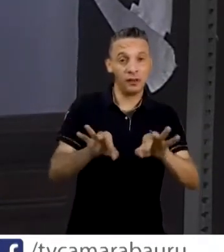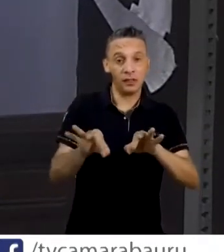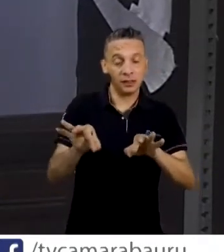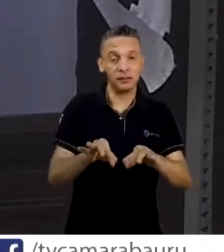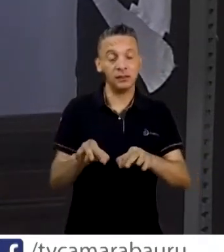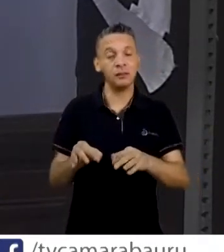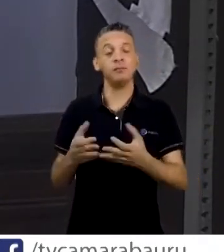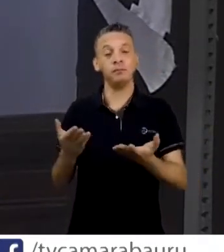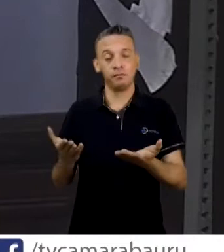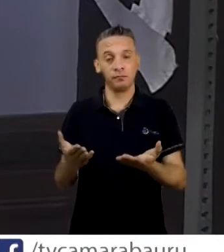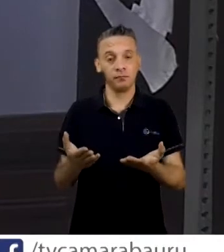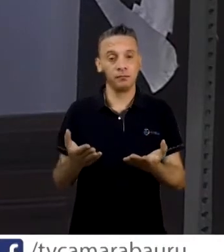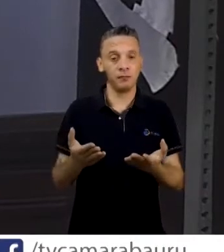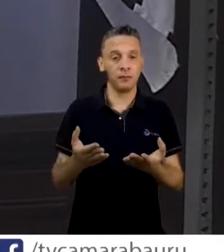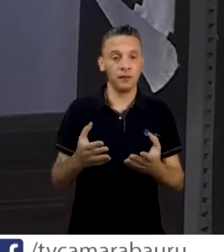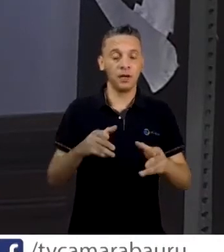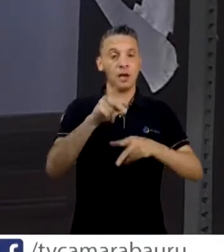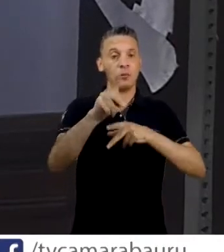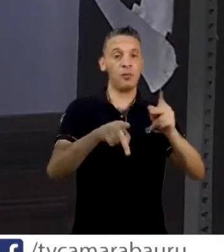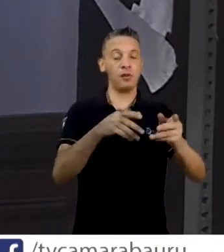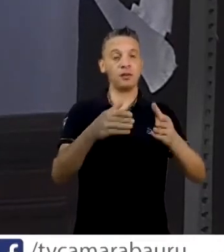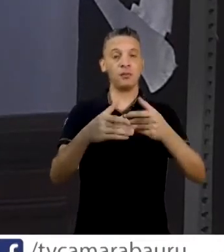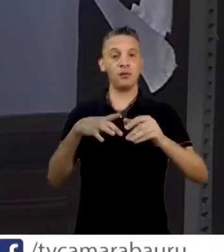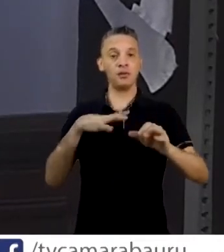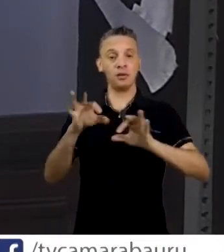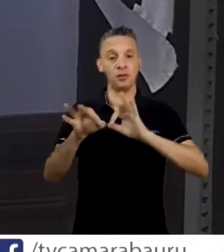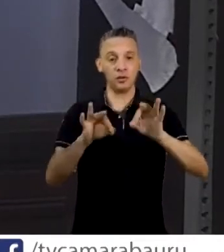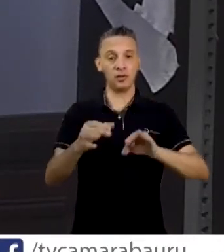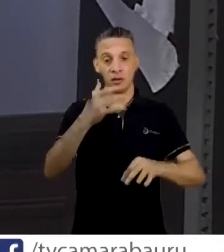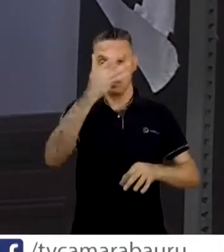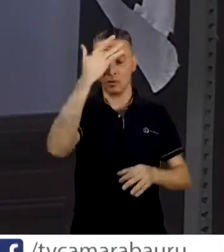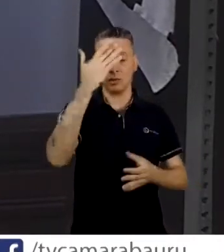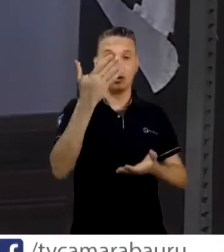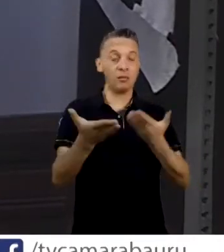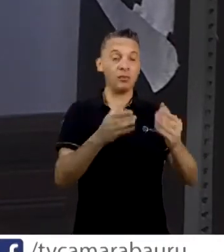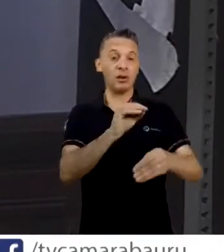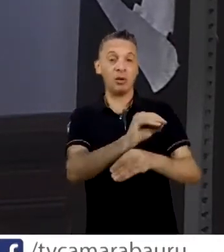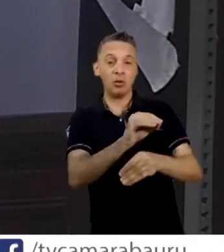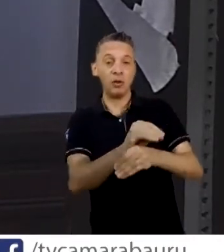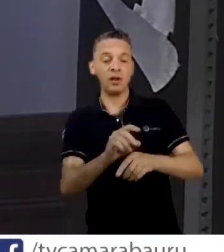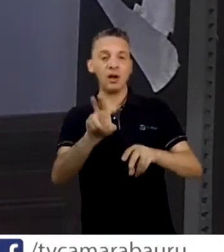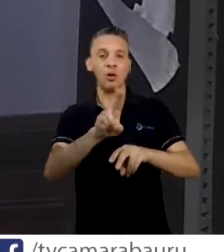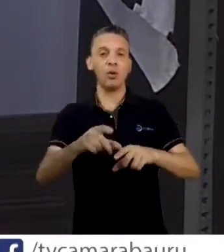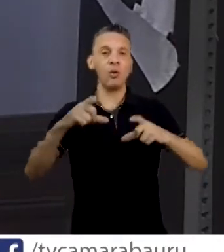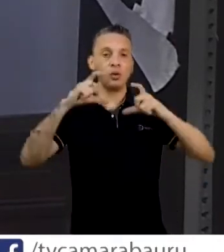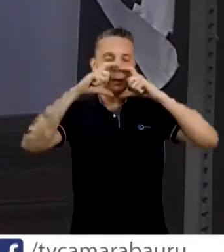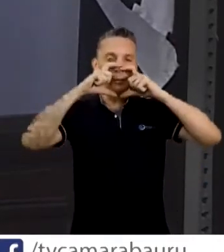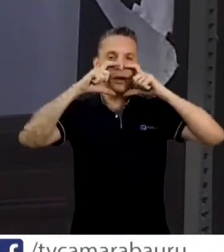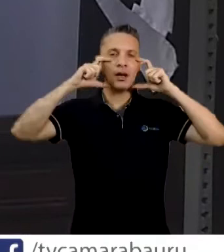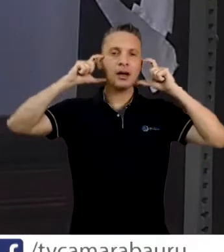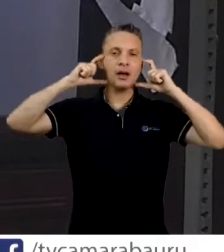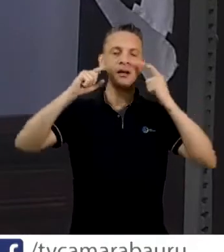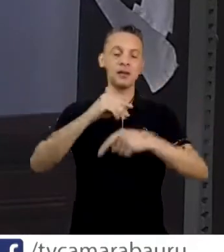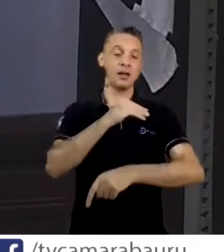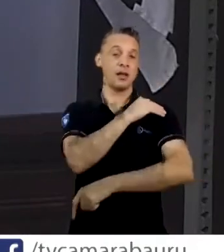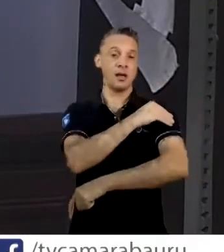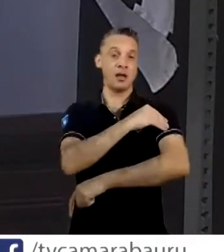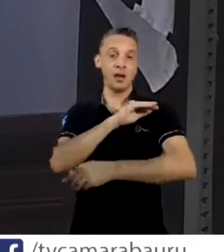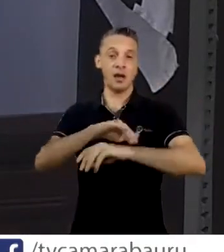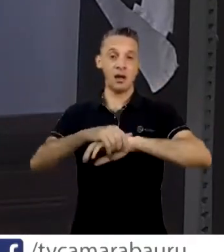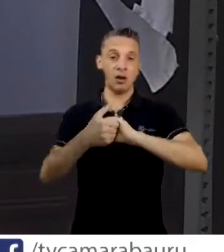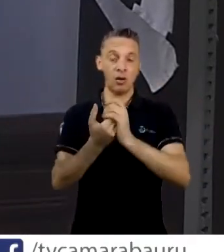solicitado para com a população, os seus devidos cuidados. Uso de máscara, álcool gel, né,